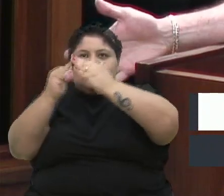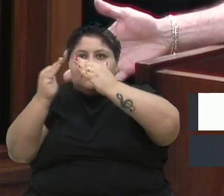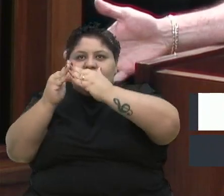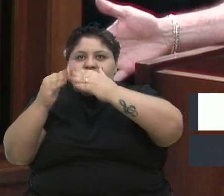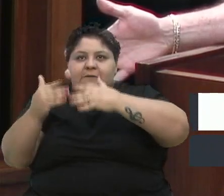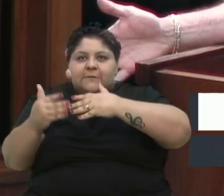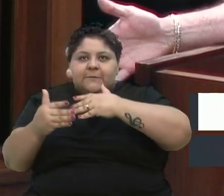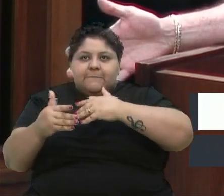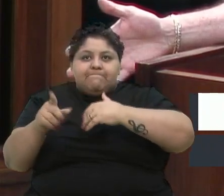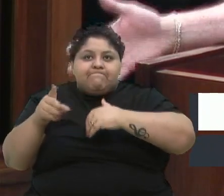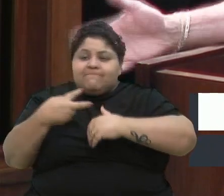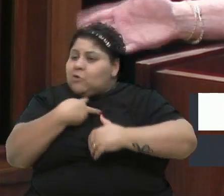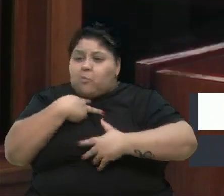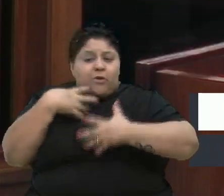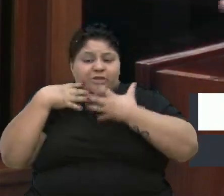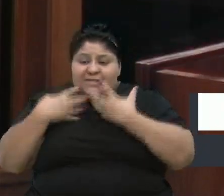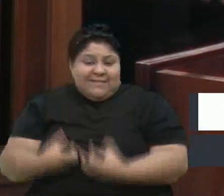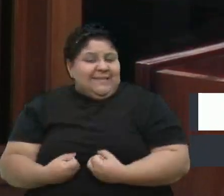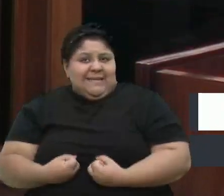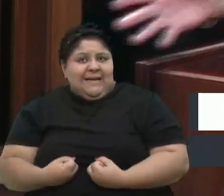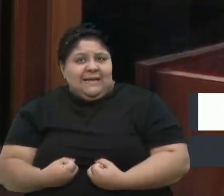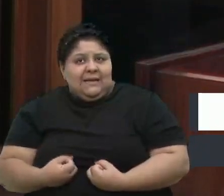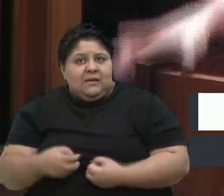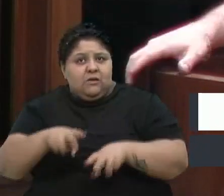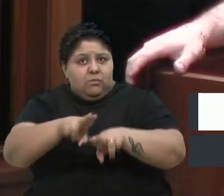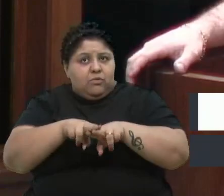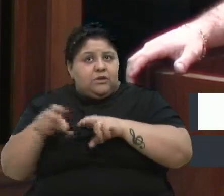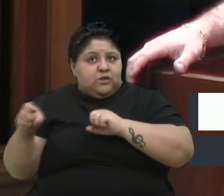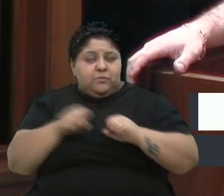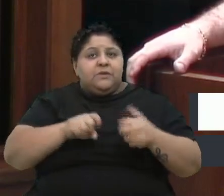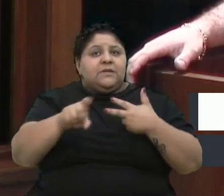que isso ocorra. Então por isso que o Poder Executivo tem que se mexer